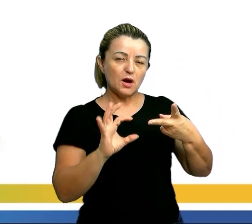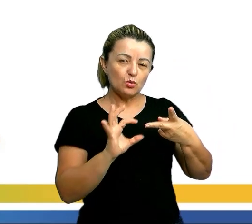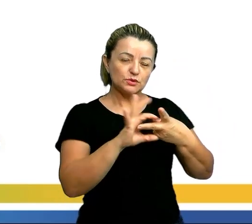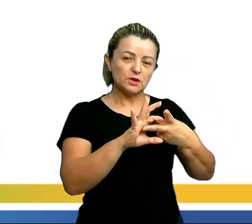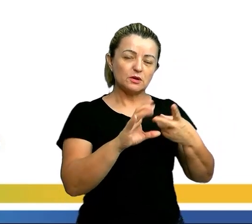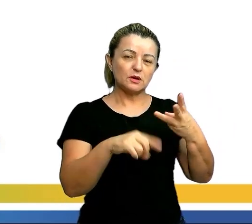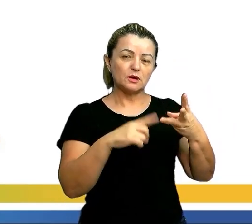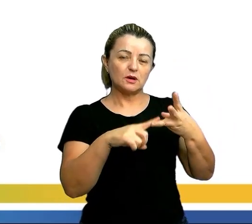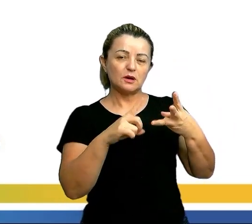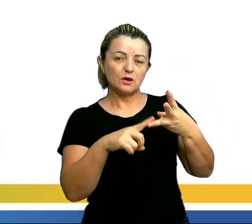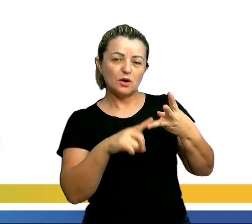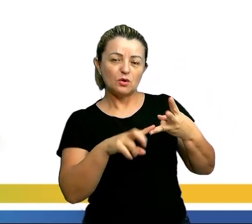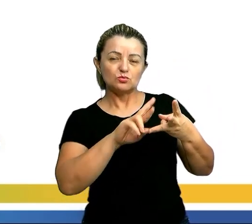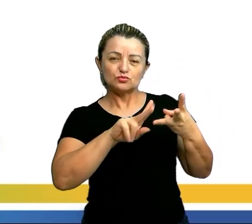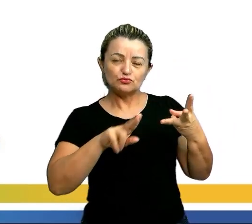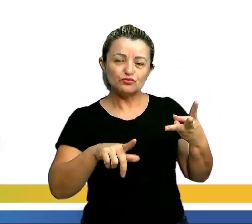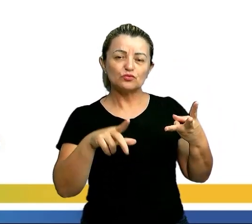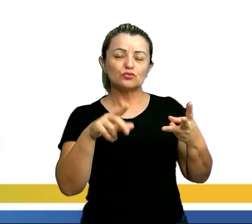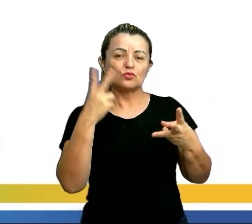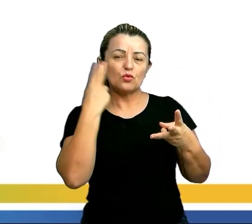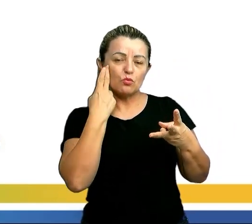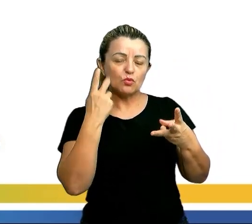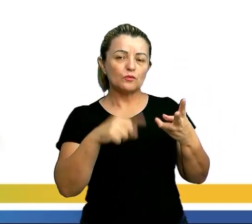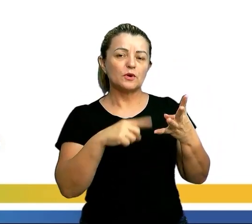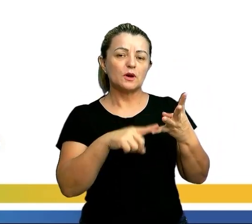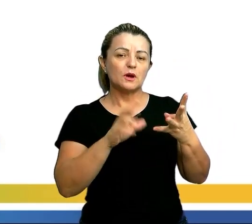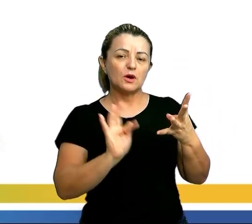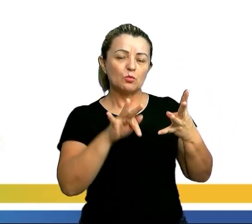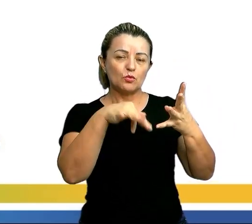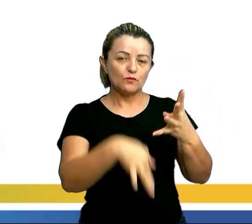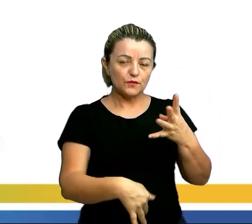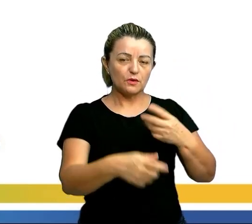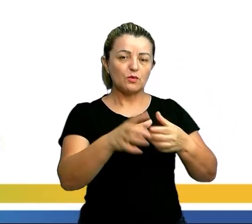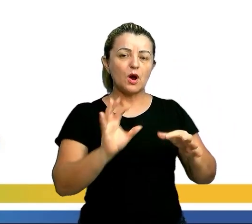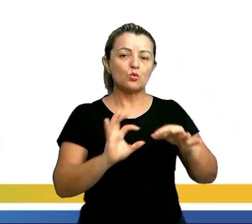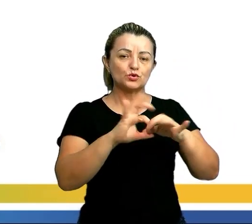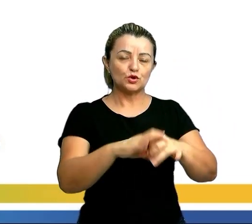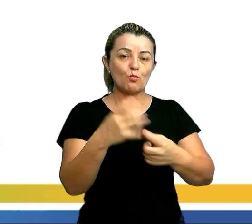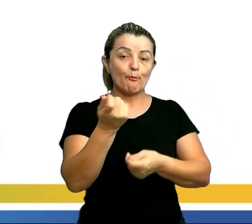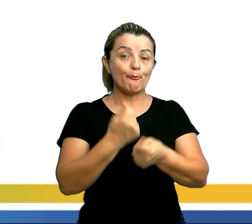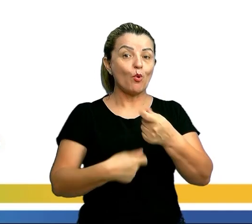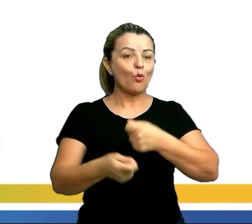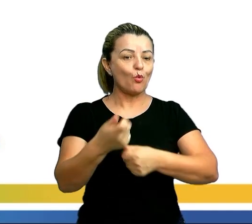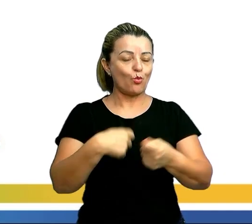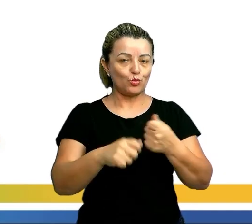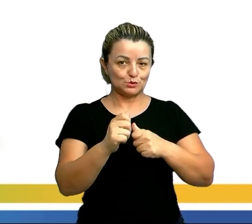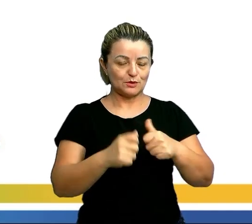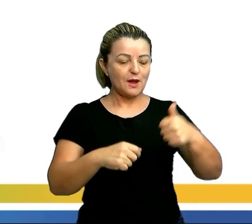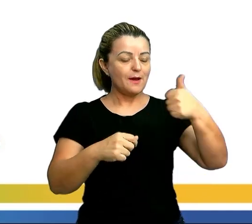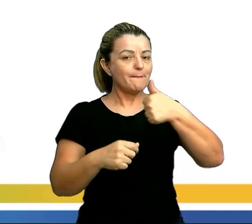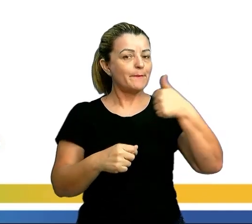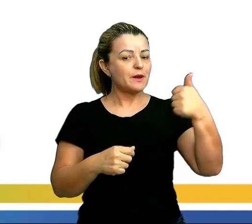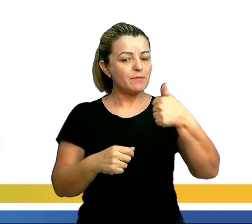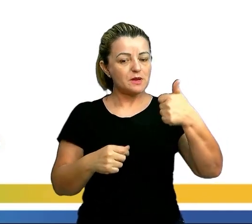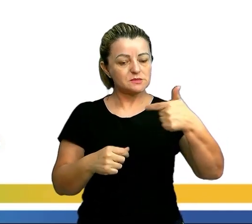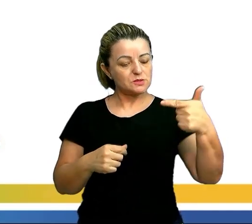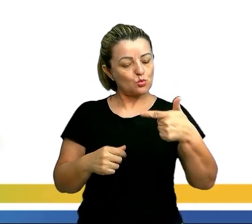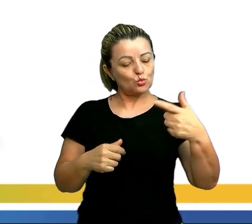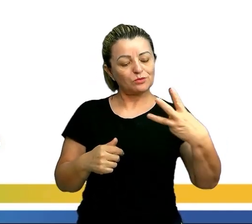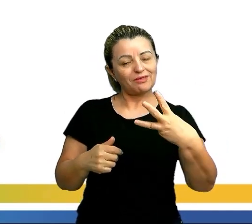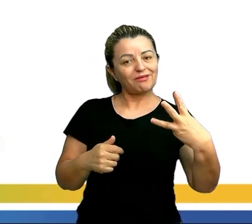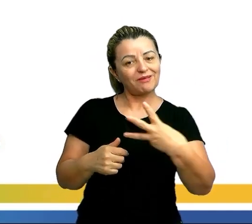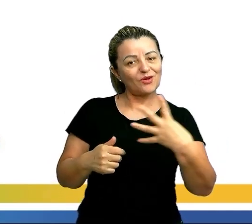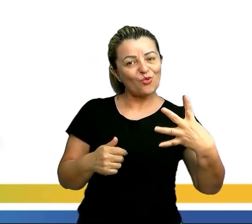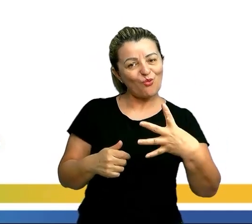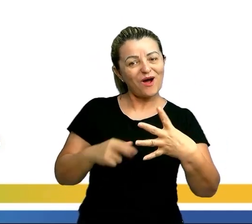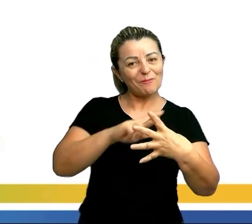aduaneira, o mercado comum e, por fim, a união monetária, né, que são os diferentes níveis de união entre esses países e